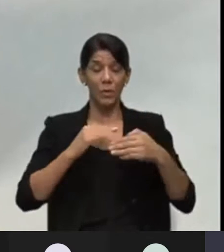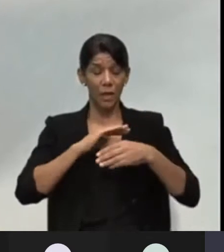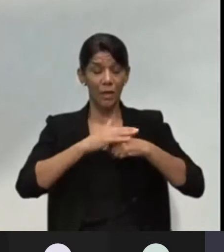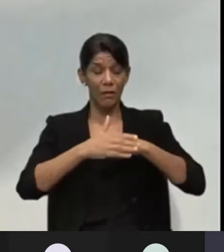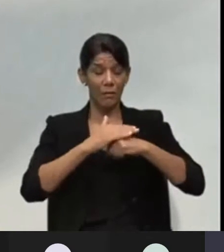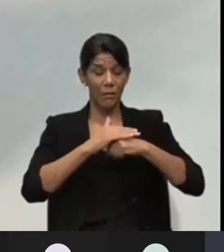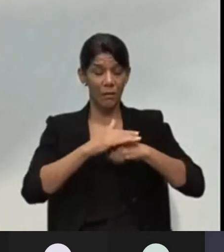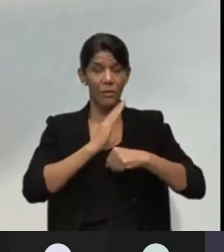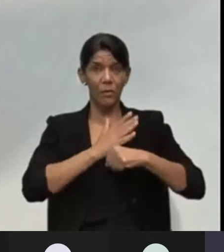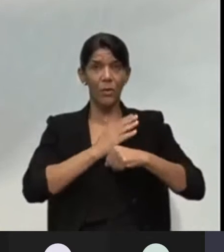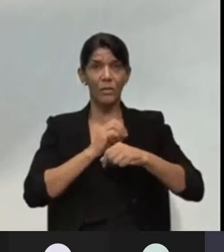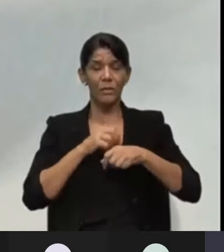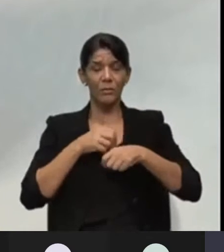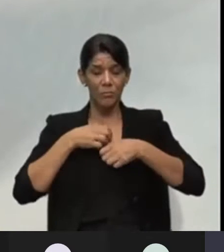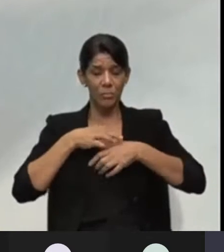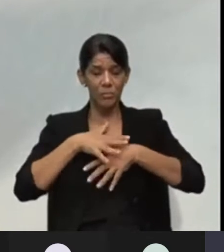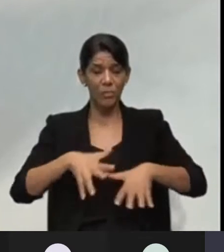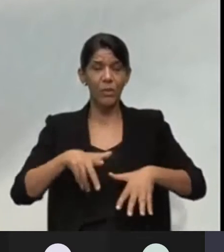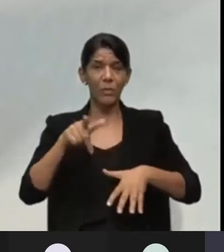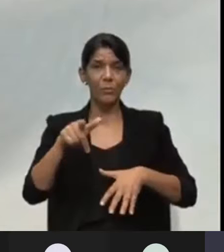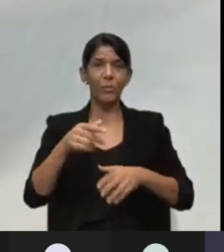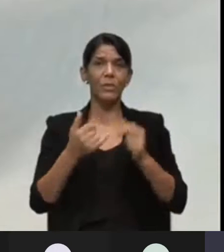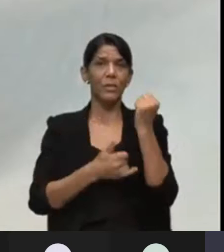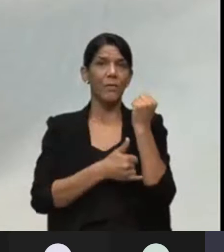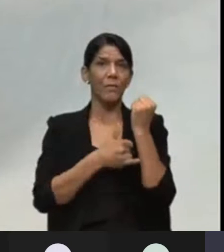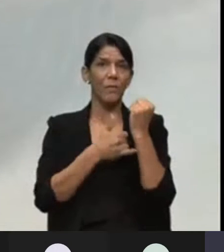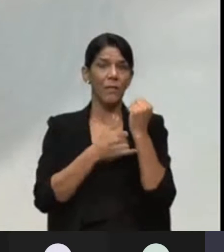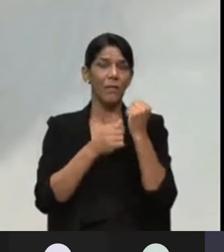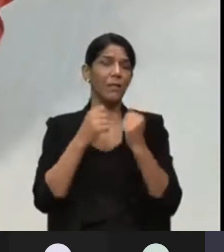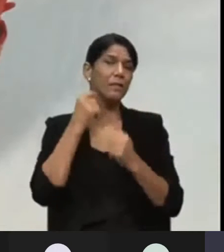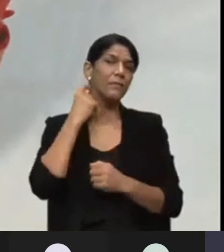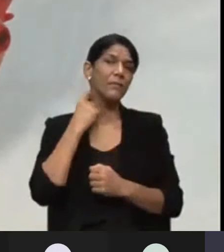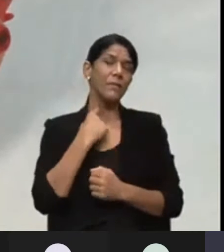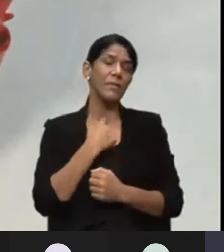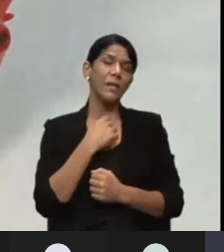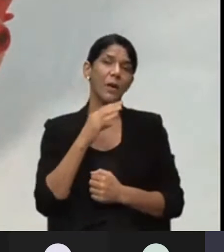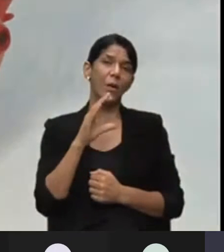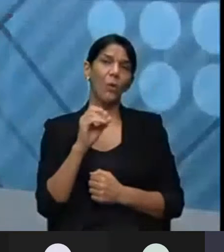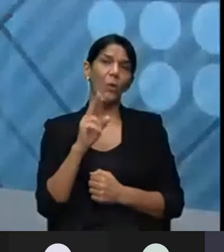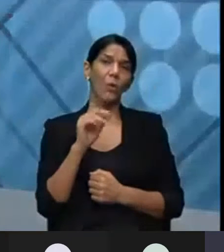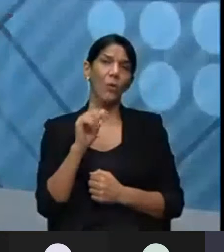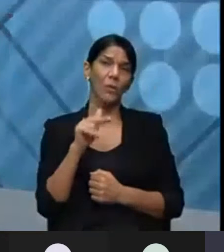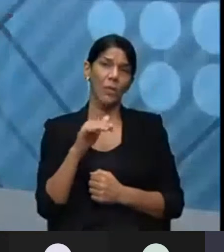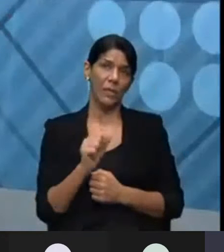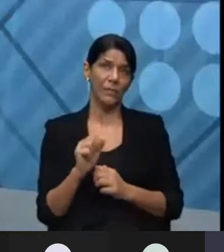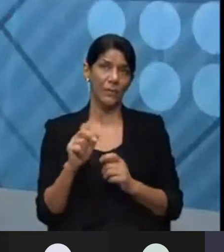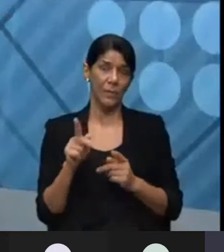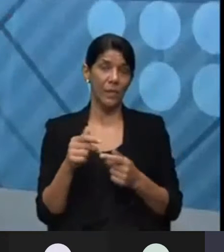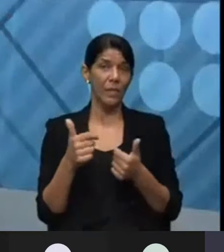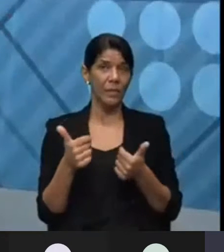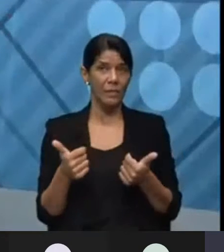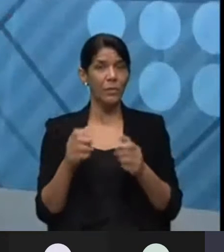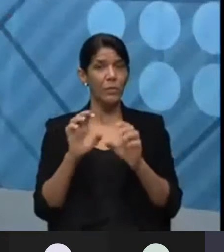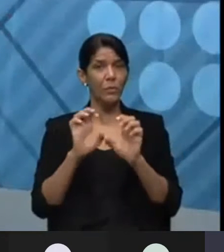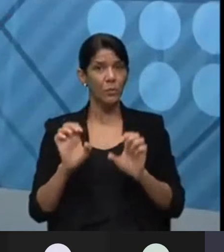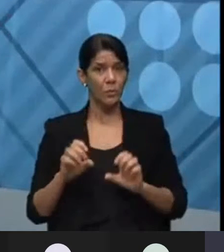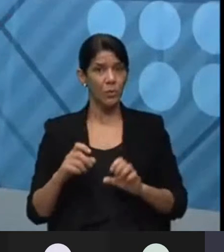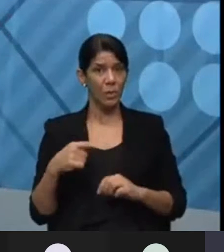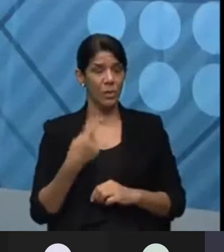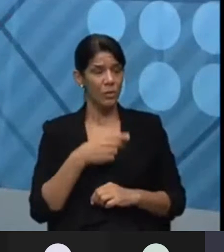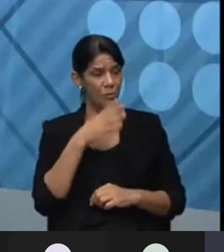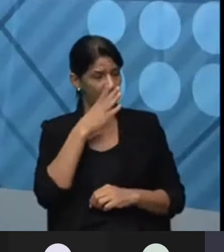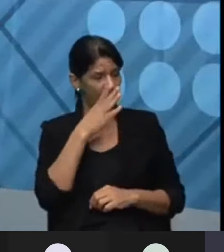do coração, ela é nutrida aí por essas veias e artérias coronárias, ok? Então, essas são as estruturas